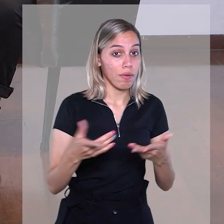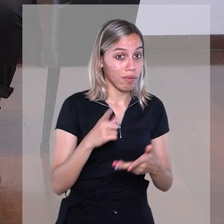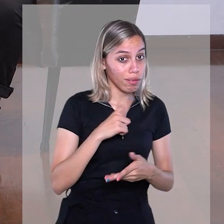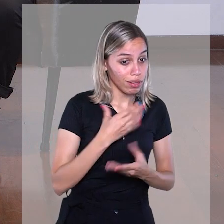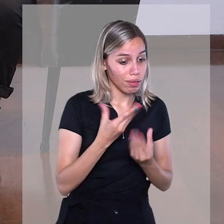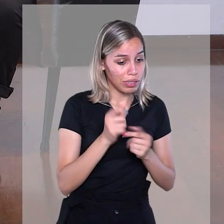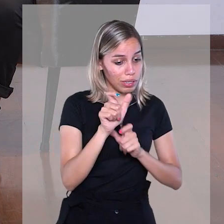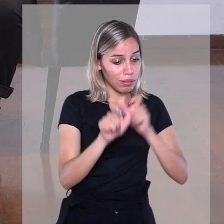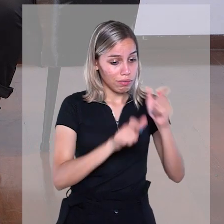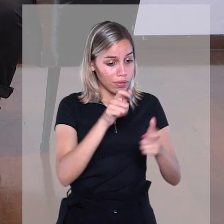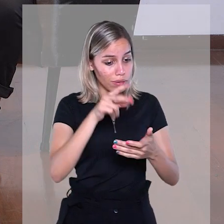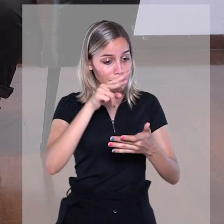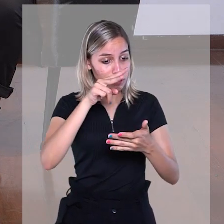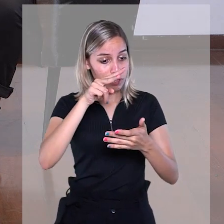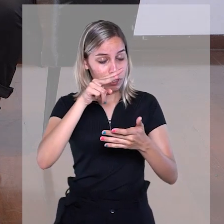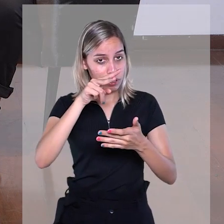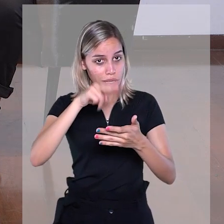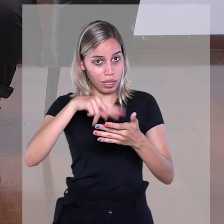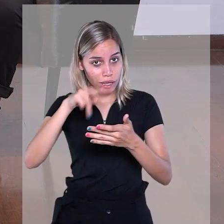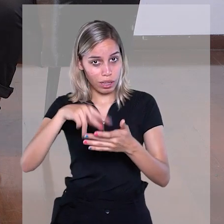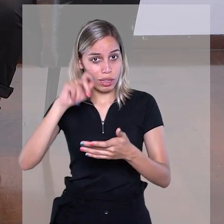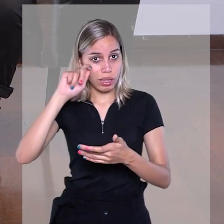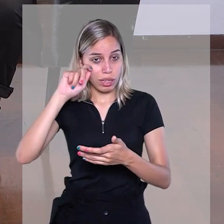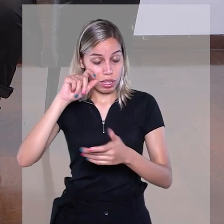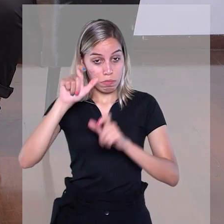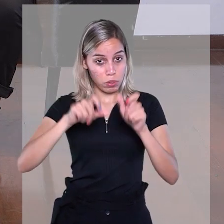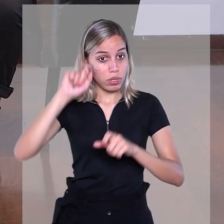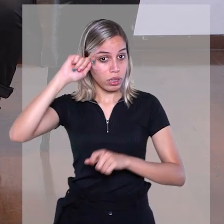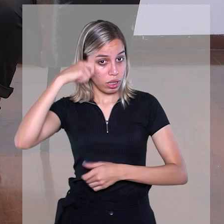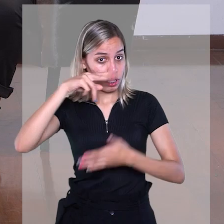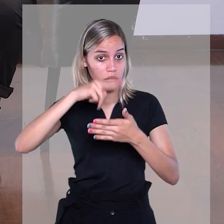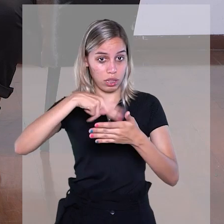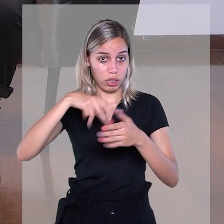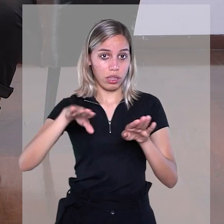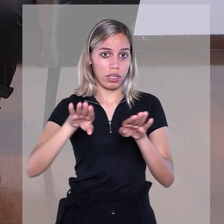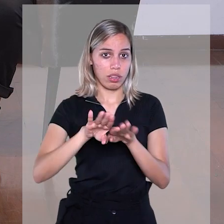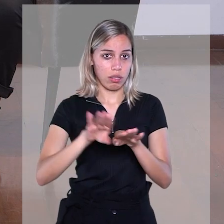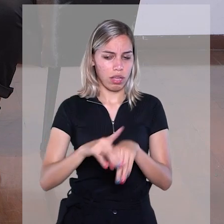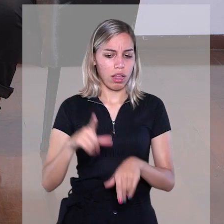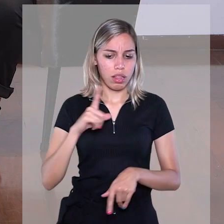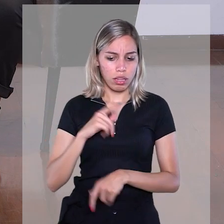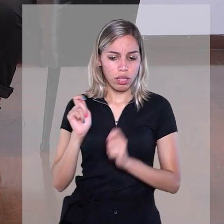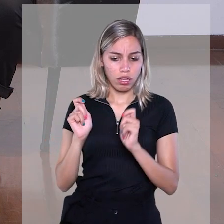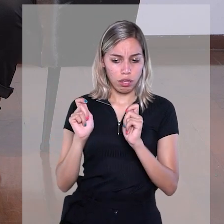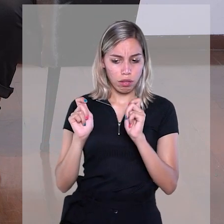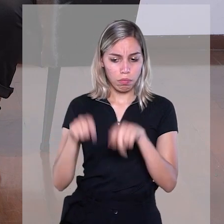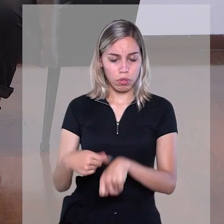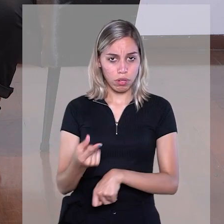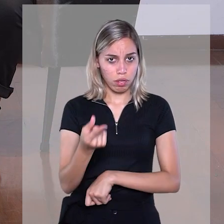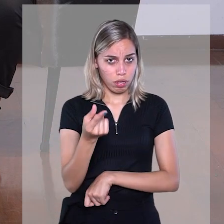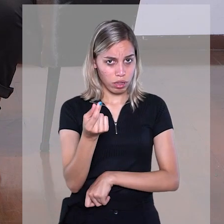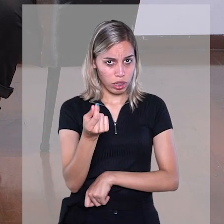leitor negro, com poder aquisitivo para tirar o